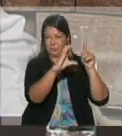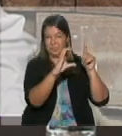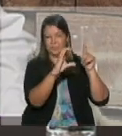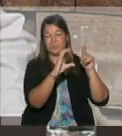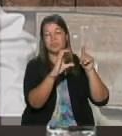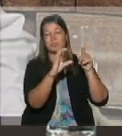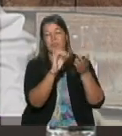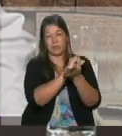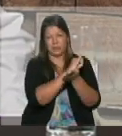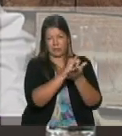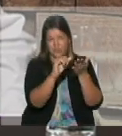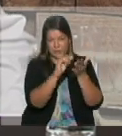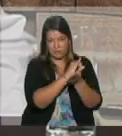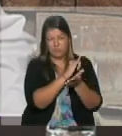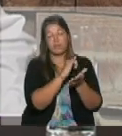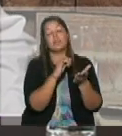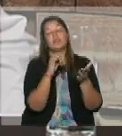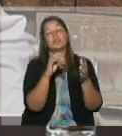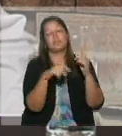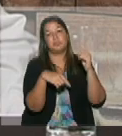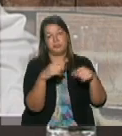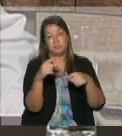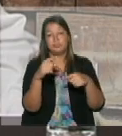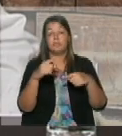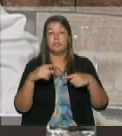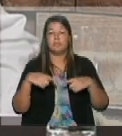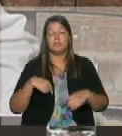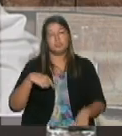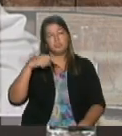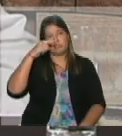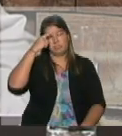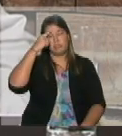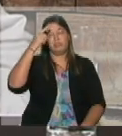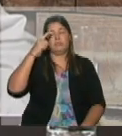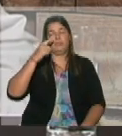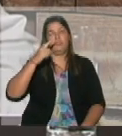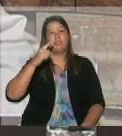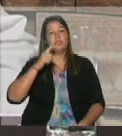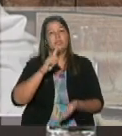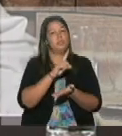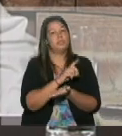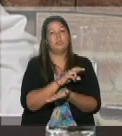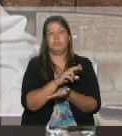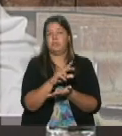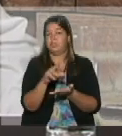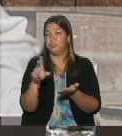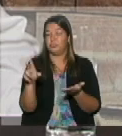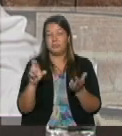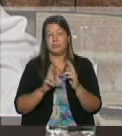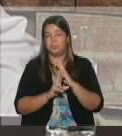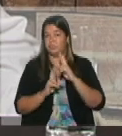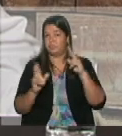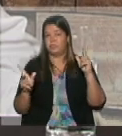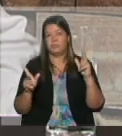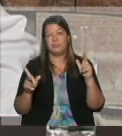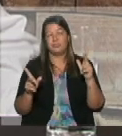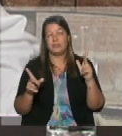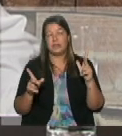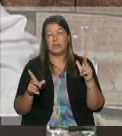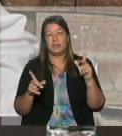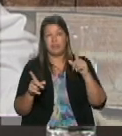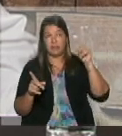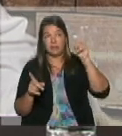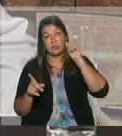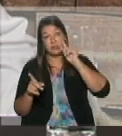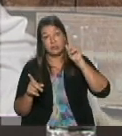York. E ao mesmo tempo, naquela época, havia era um contraste grande também entre os Estados Unidos e